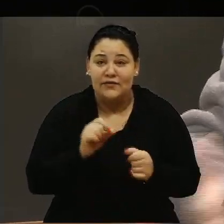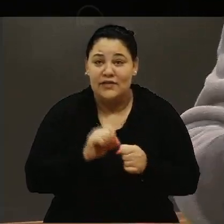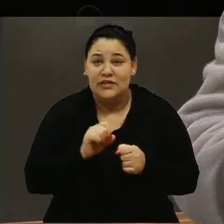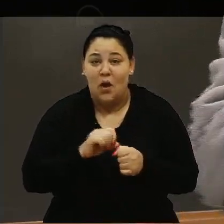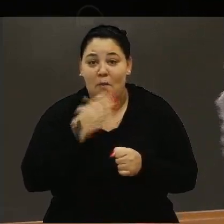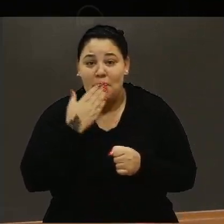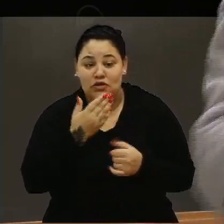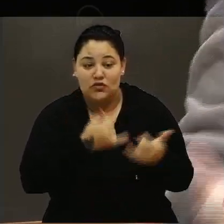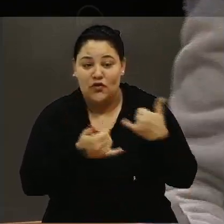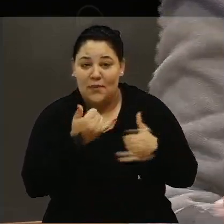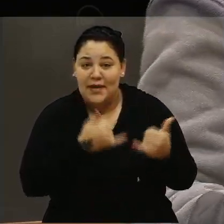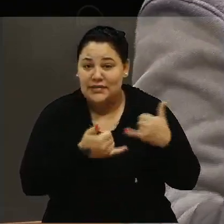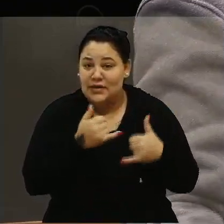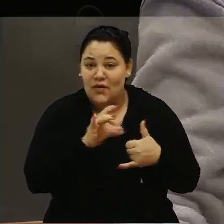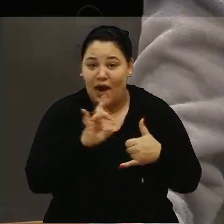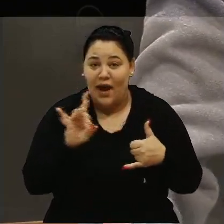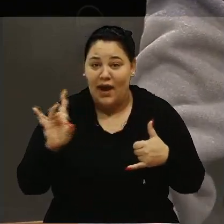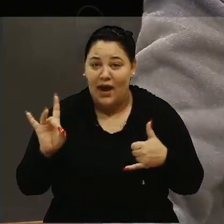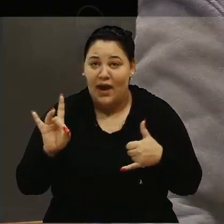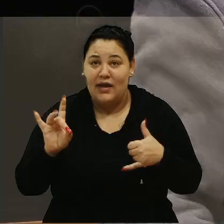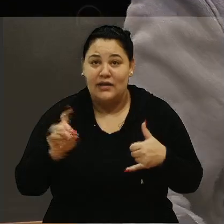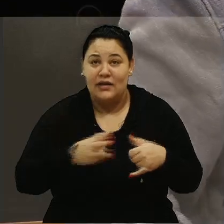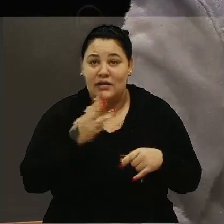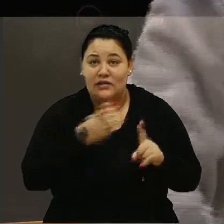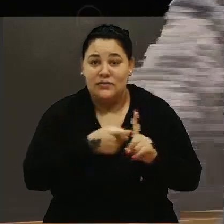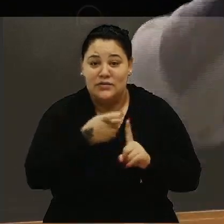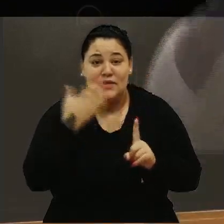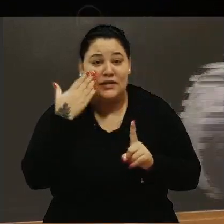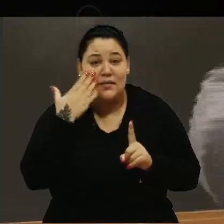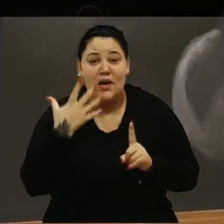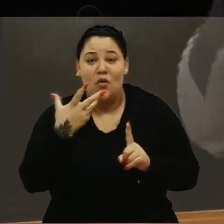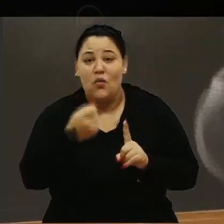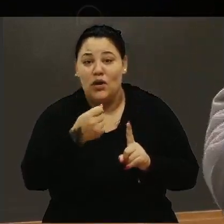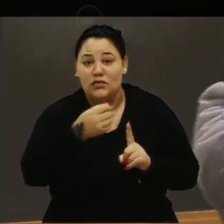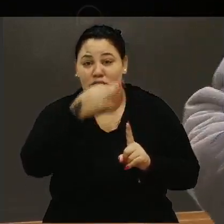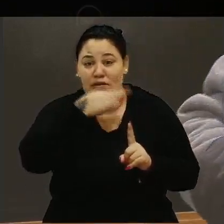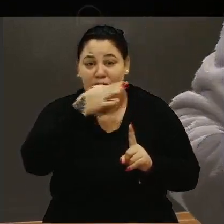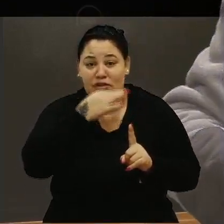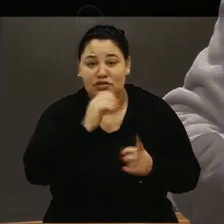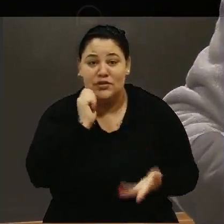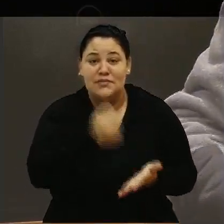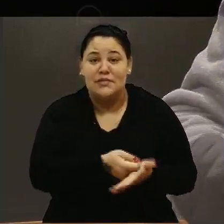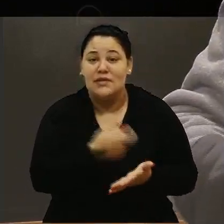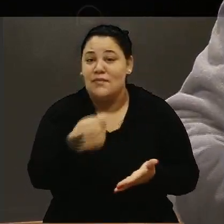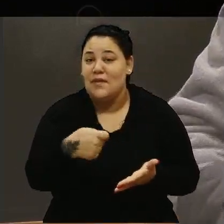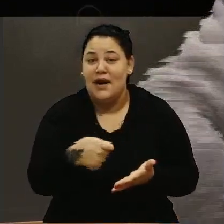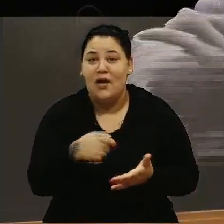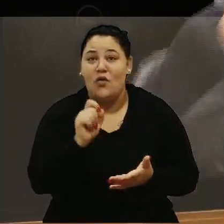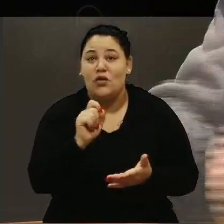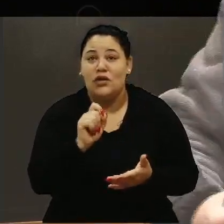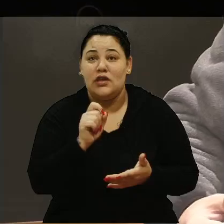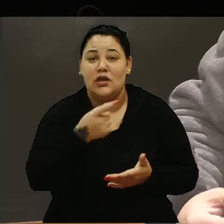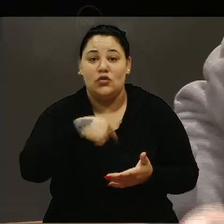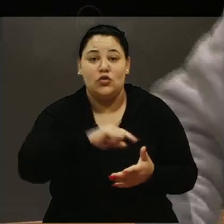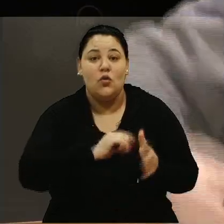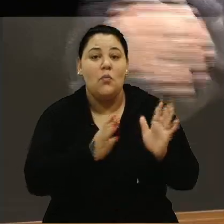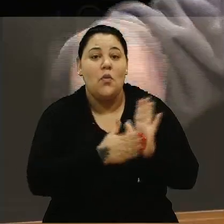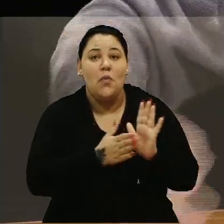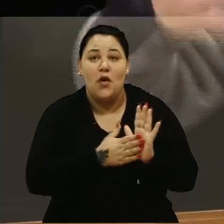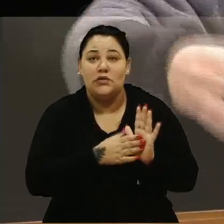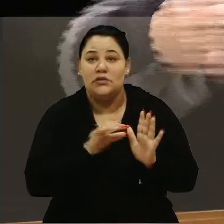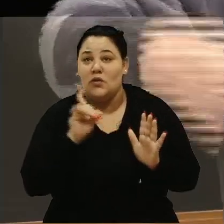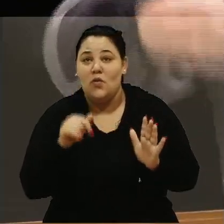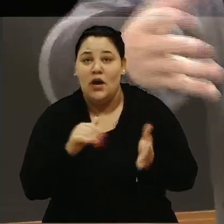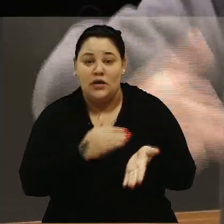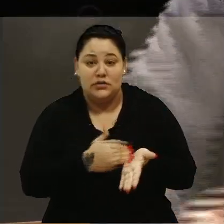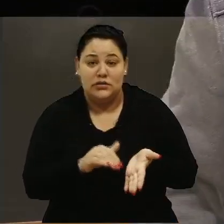informação a cada 3 meses para saber qual era o débito no município. O que nós estamos propondo aqui não é que o secretário explique, que quando vem